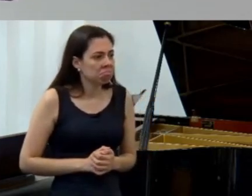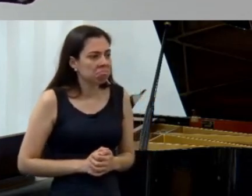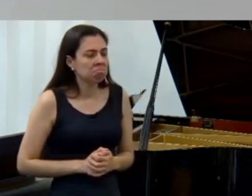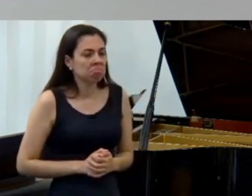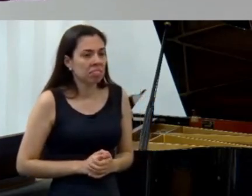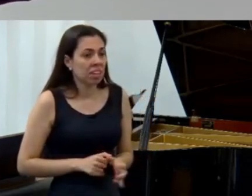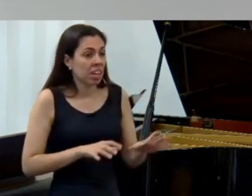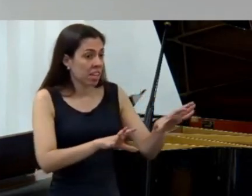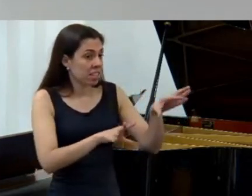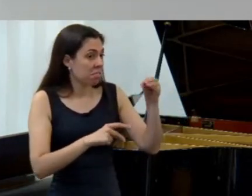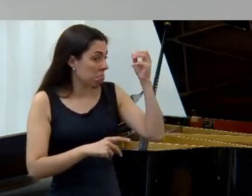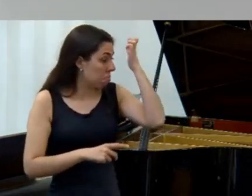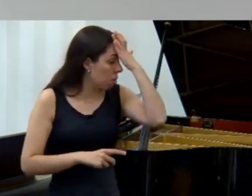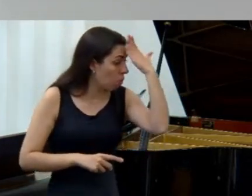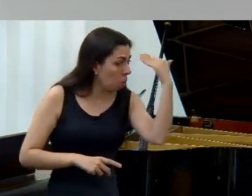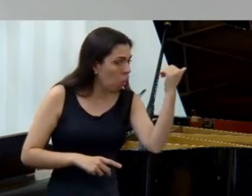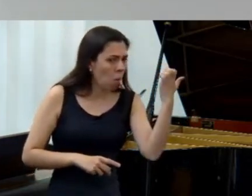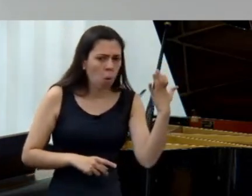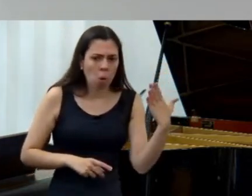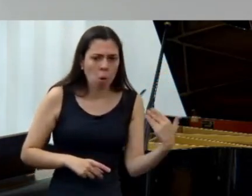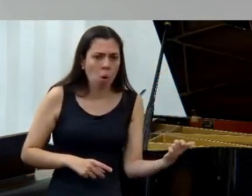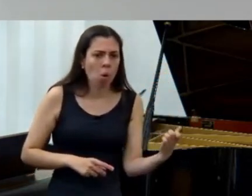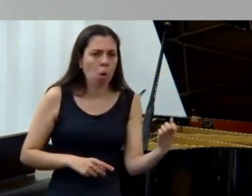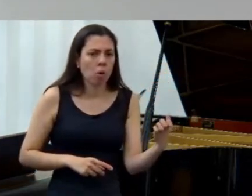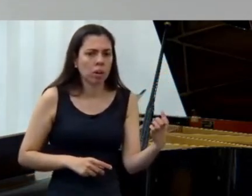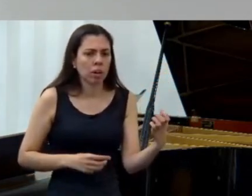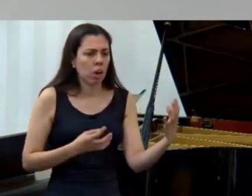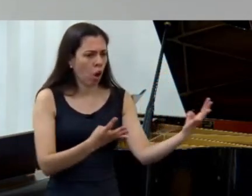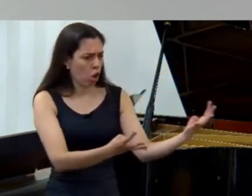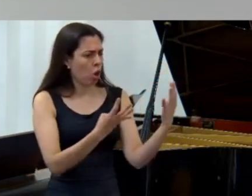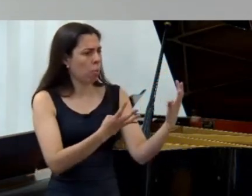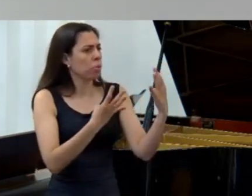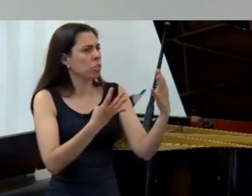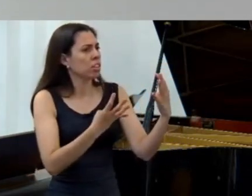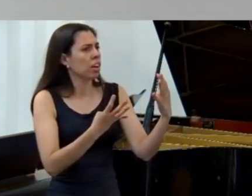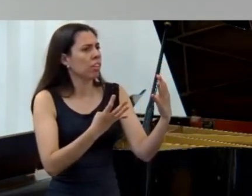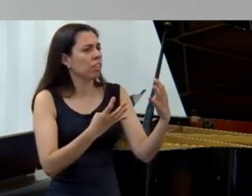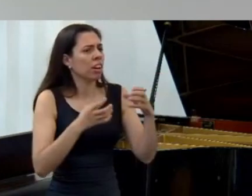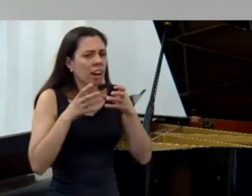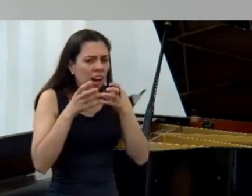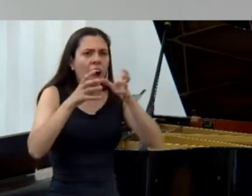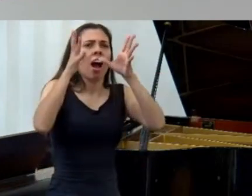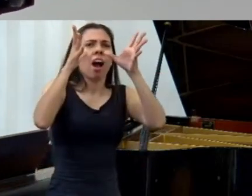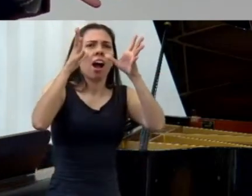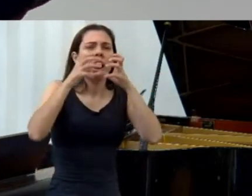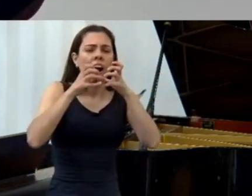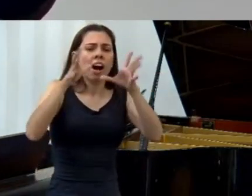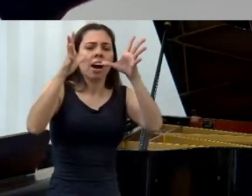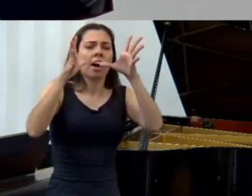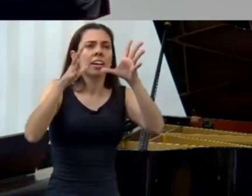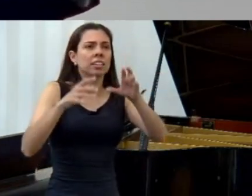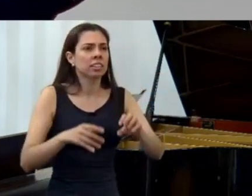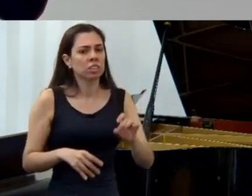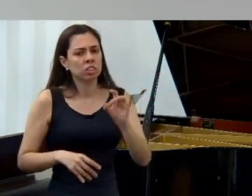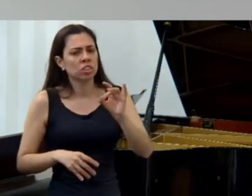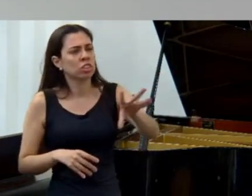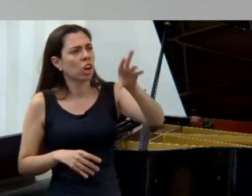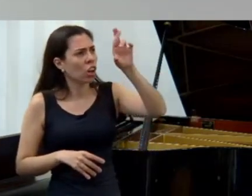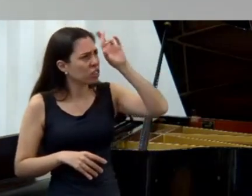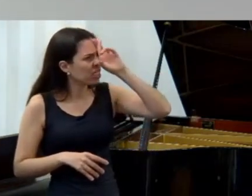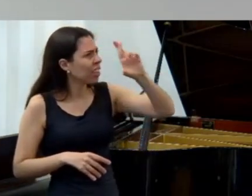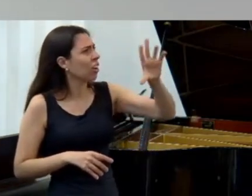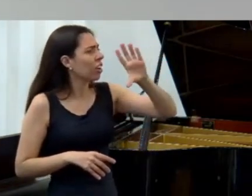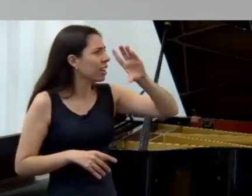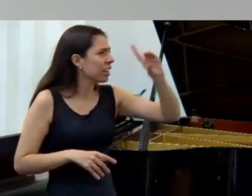honrado publicamente, em que as pessoas gritavam, só o Senhor é Deus, inclusive o significado do seu nome, Elias, é isso.